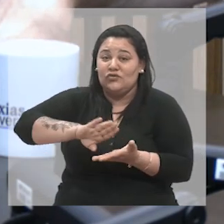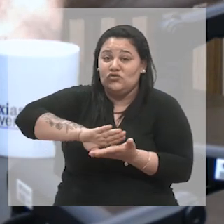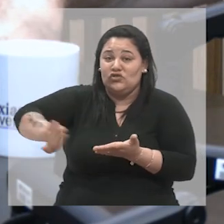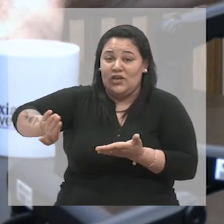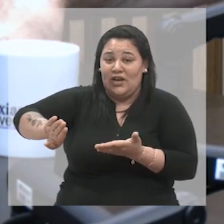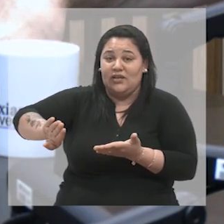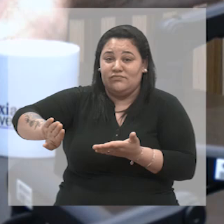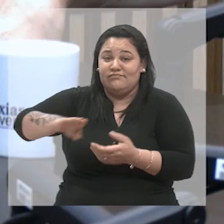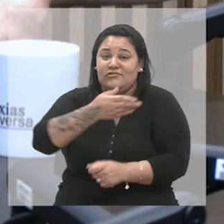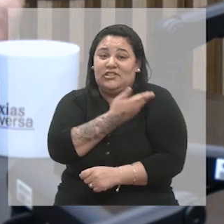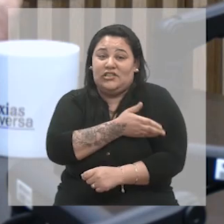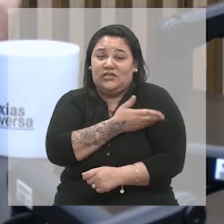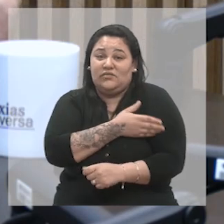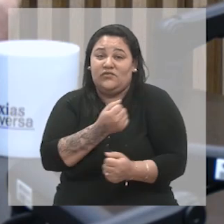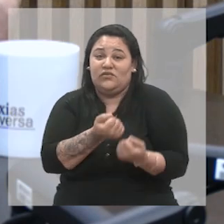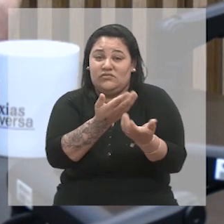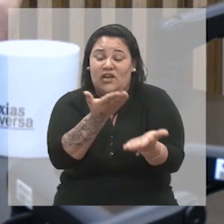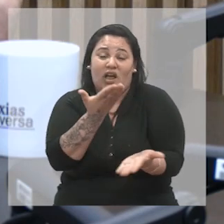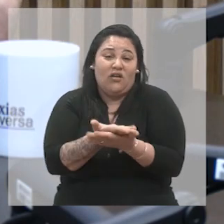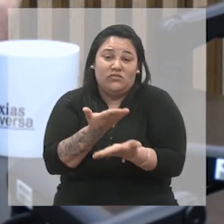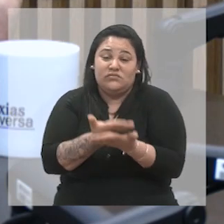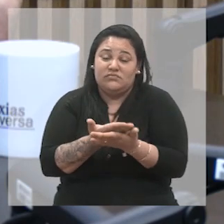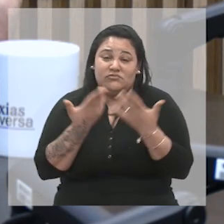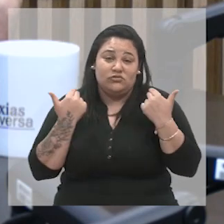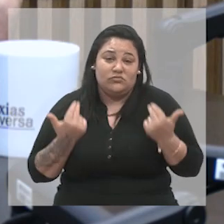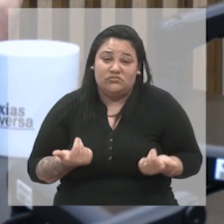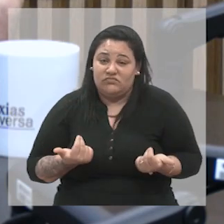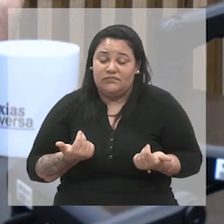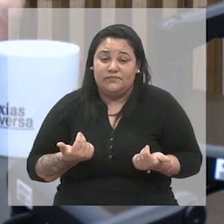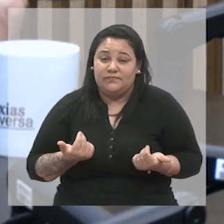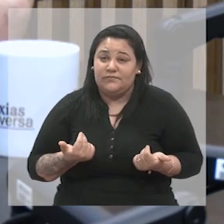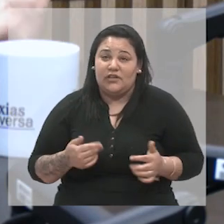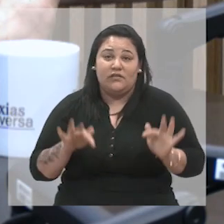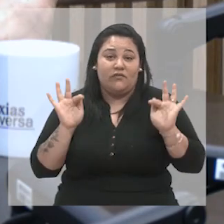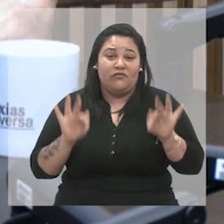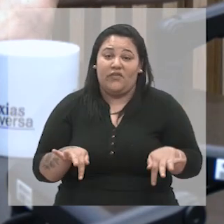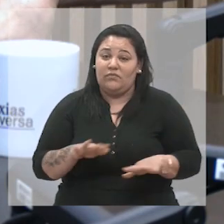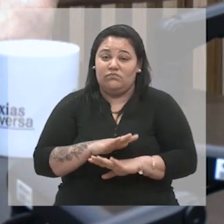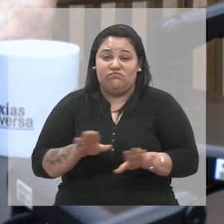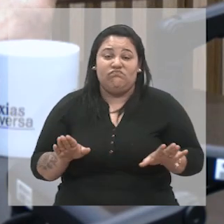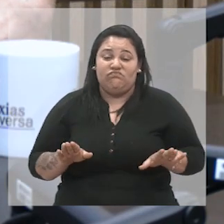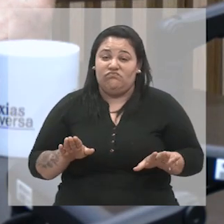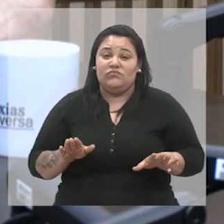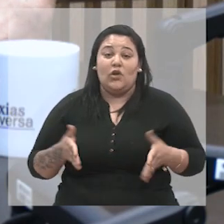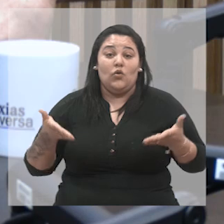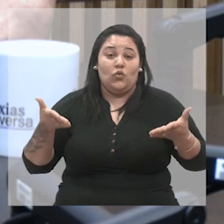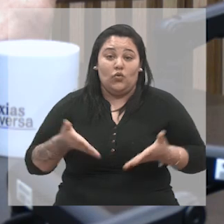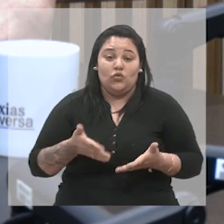foram tirados dos treinamentos e foram para dar aula mesmo. E ali aquilo acabou.